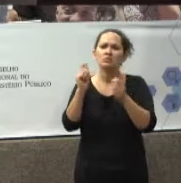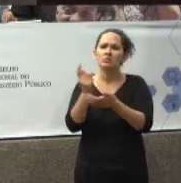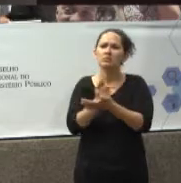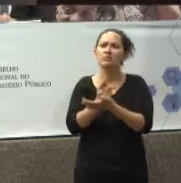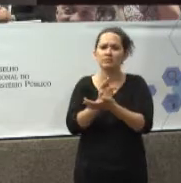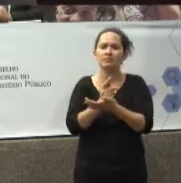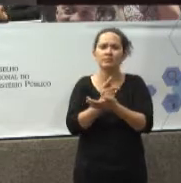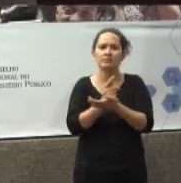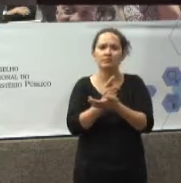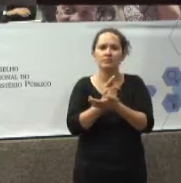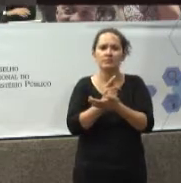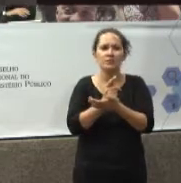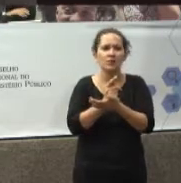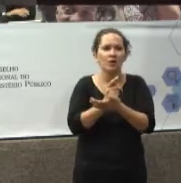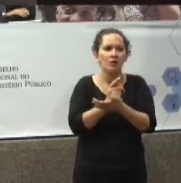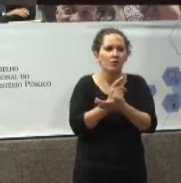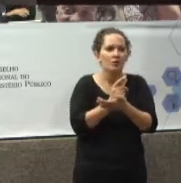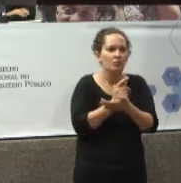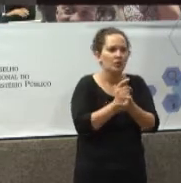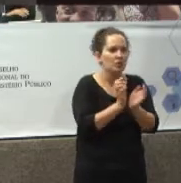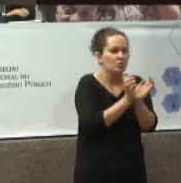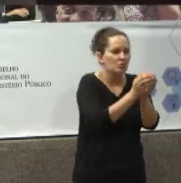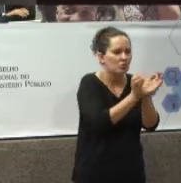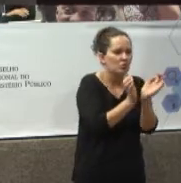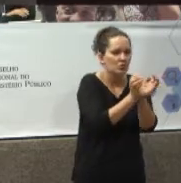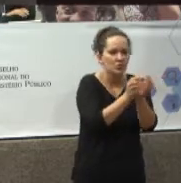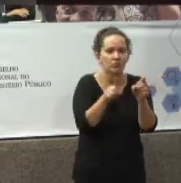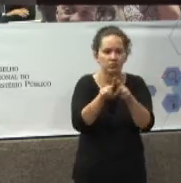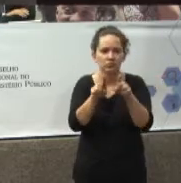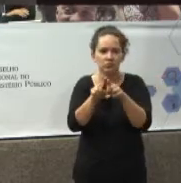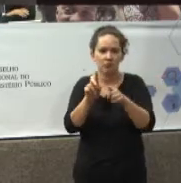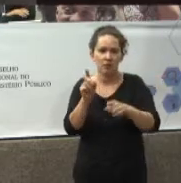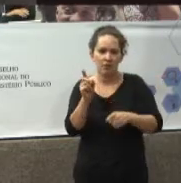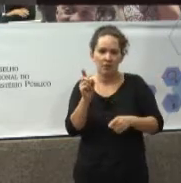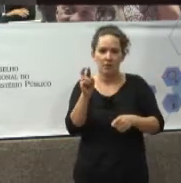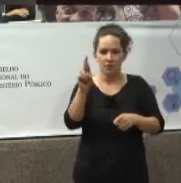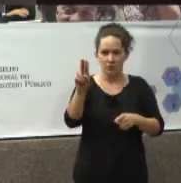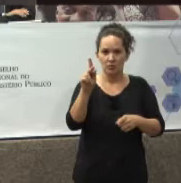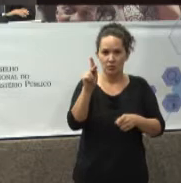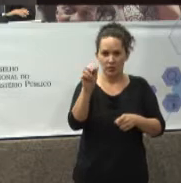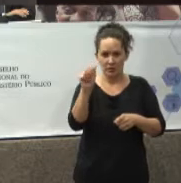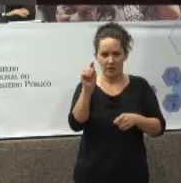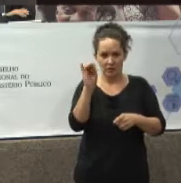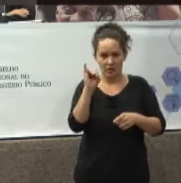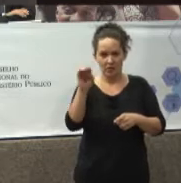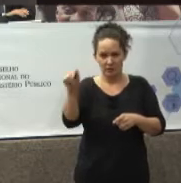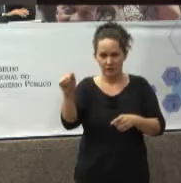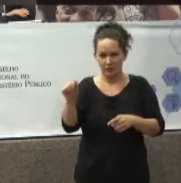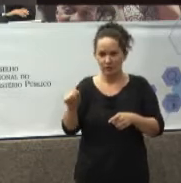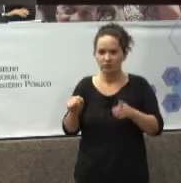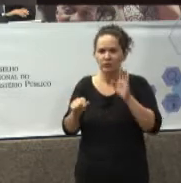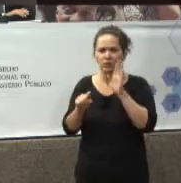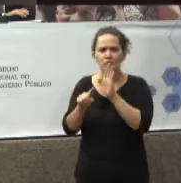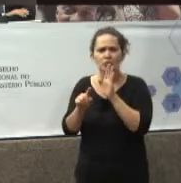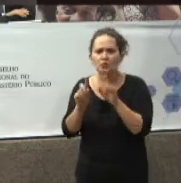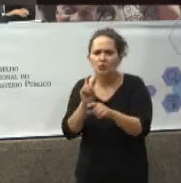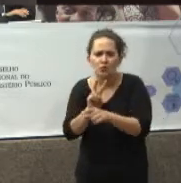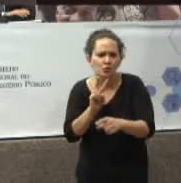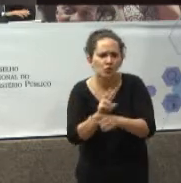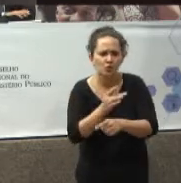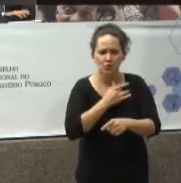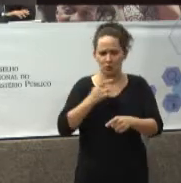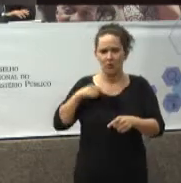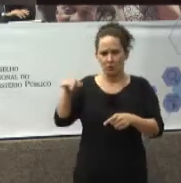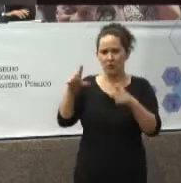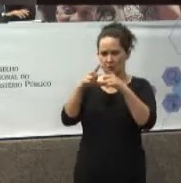nénão comitê também a doutora kátia que a juíza federal que trata da matéria de saúde aqui no df ela comentou eu não